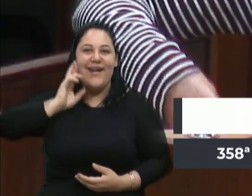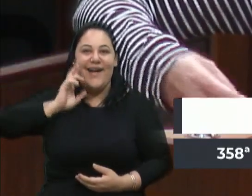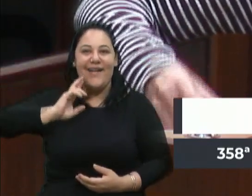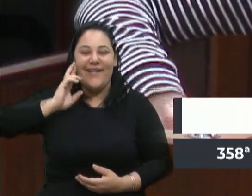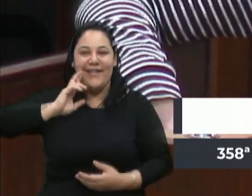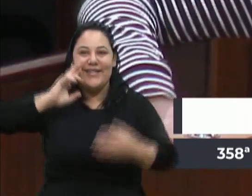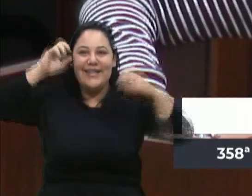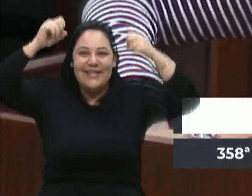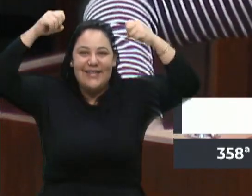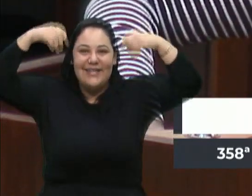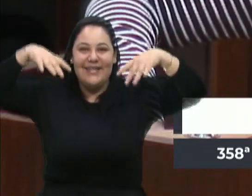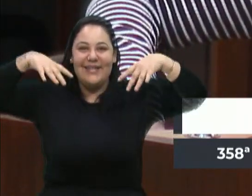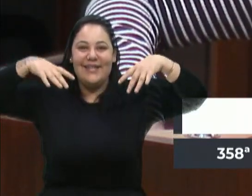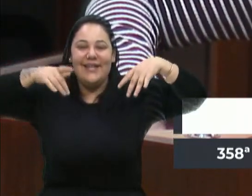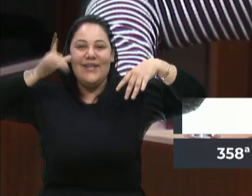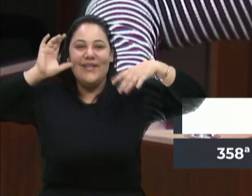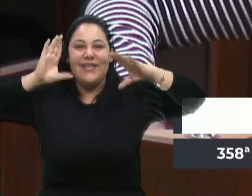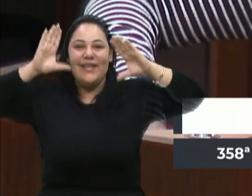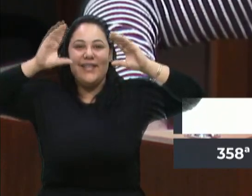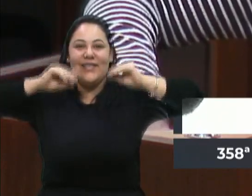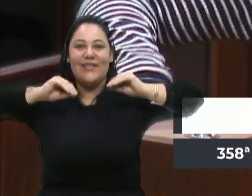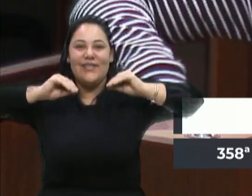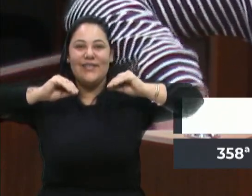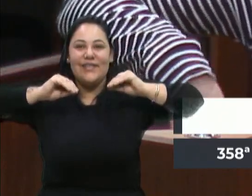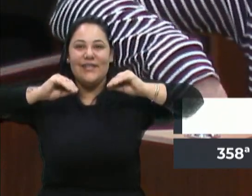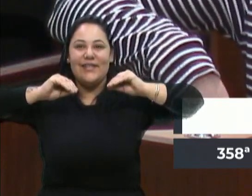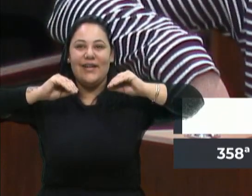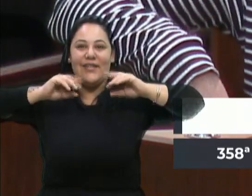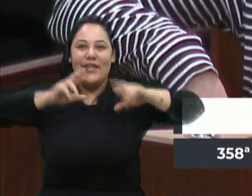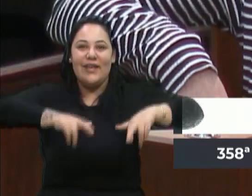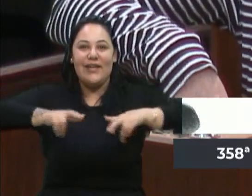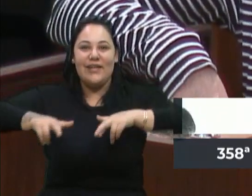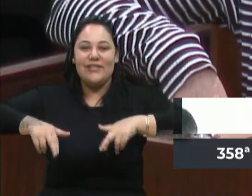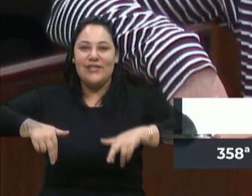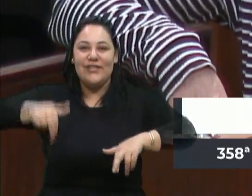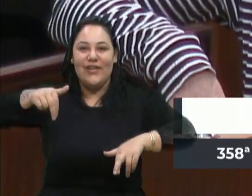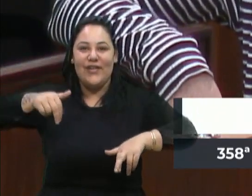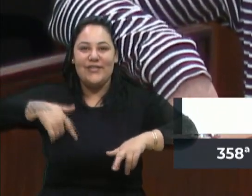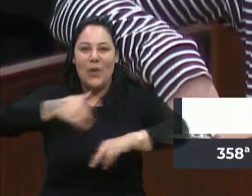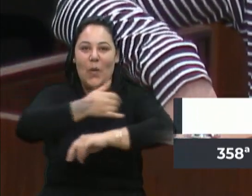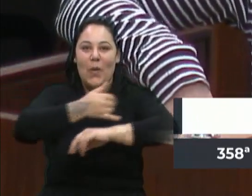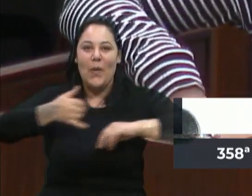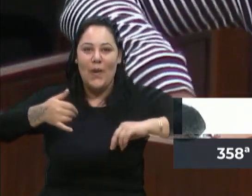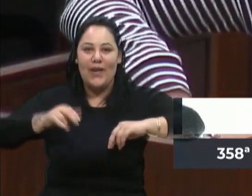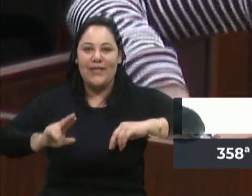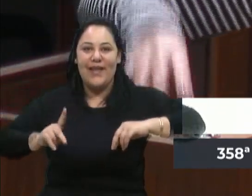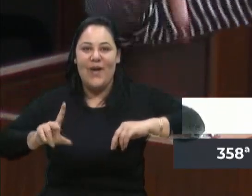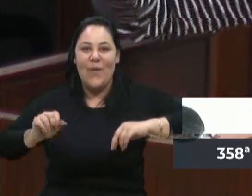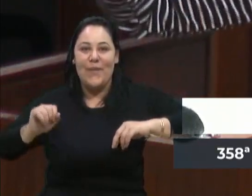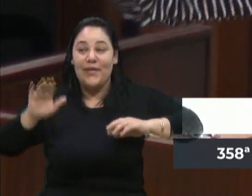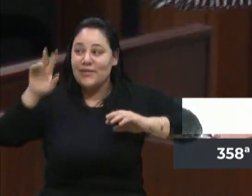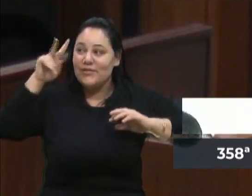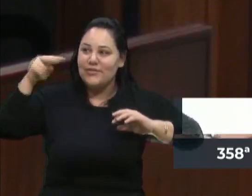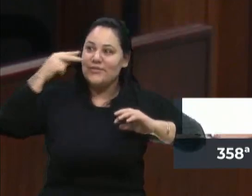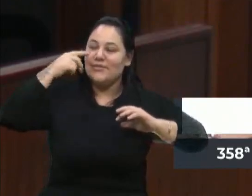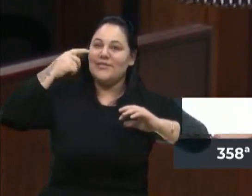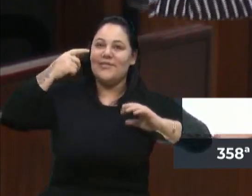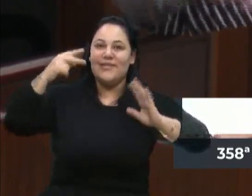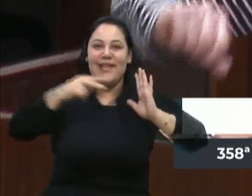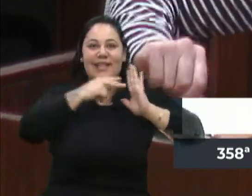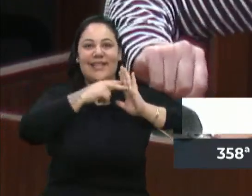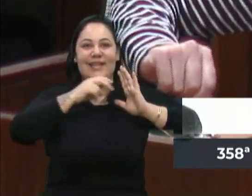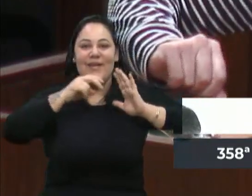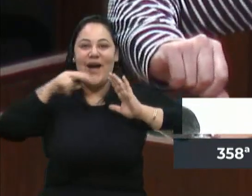Ontem de noite eu fui numa reunião lá na região norte também, passei na UPA, me chamou a atenção, né? A UPA